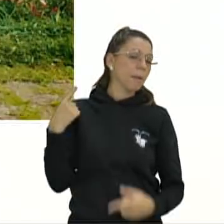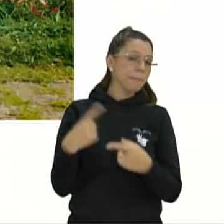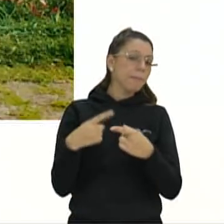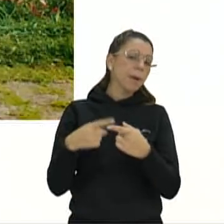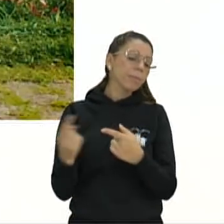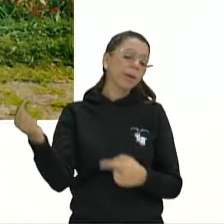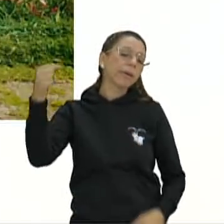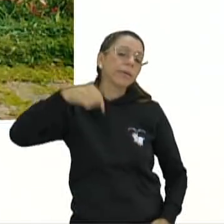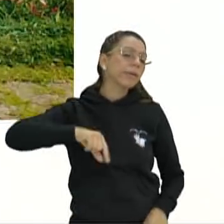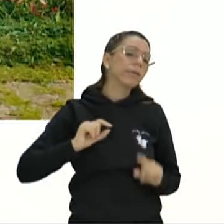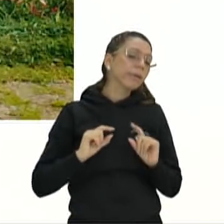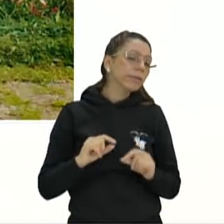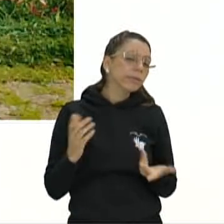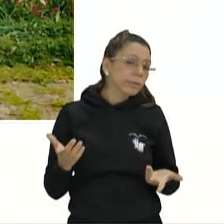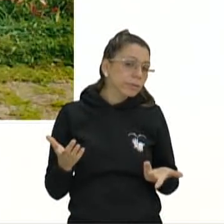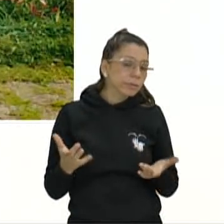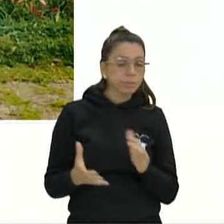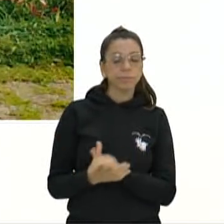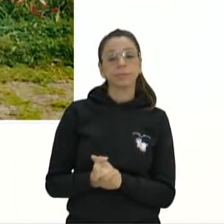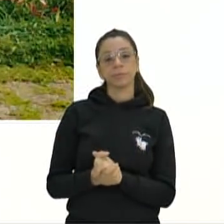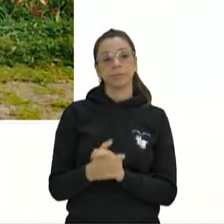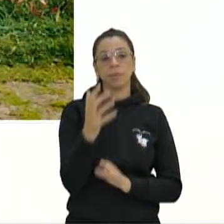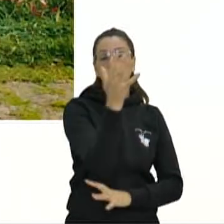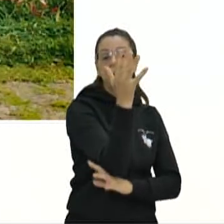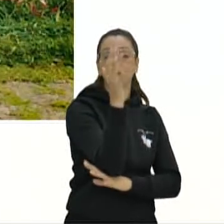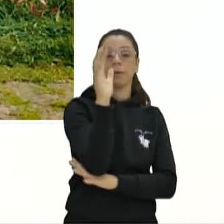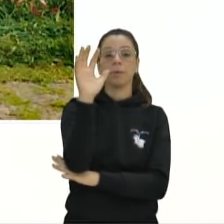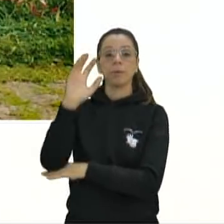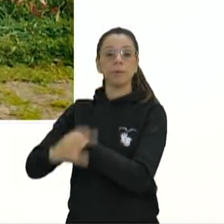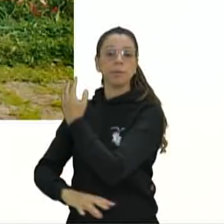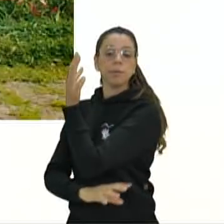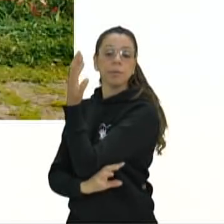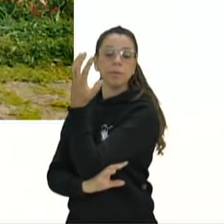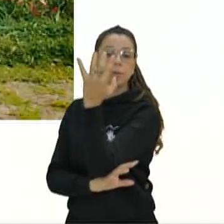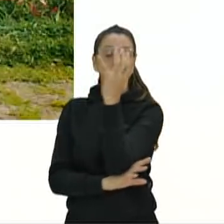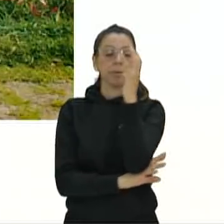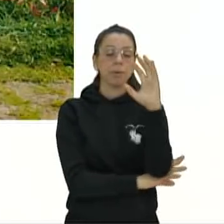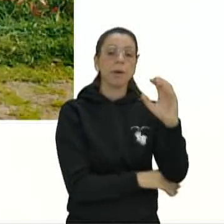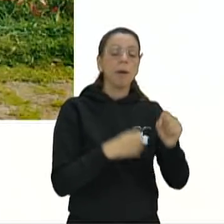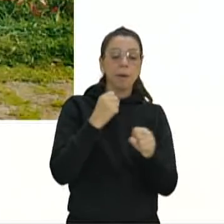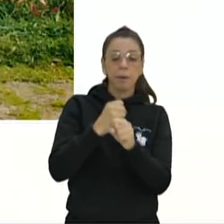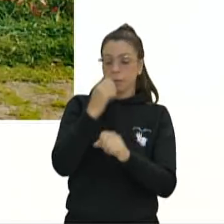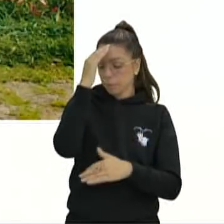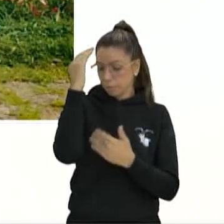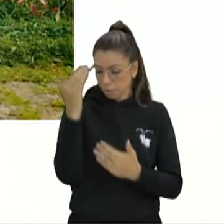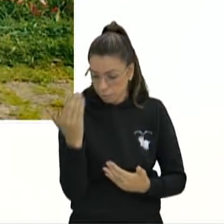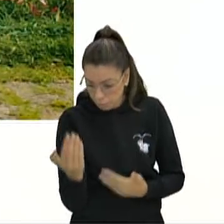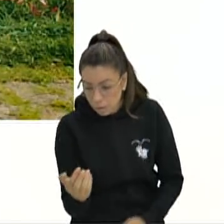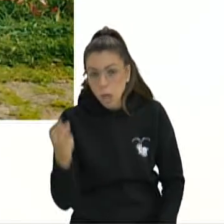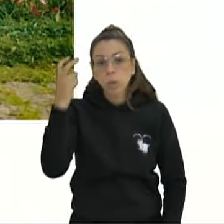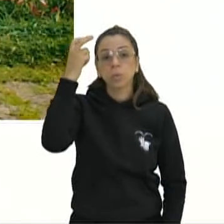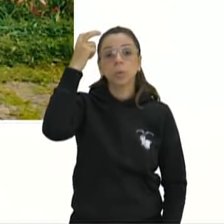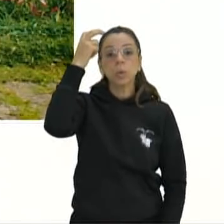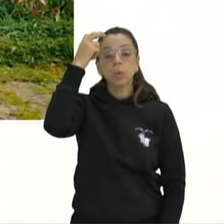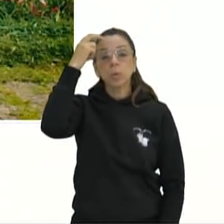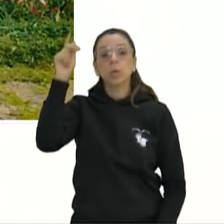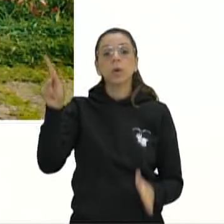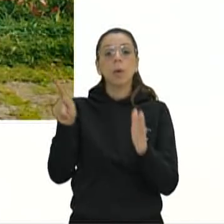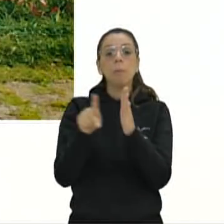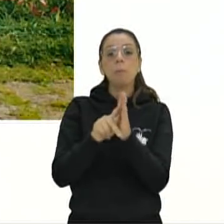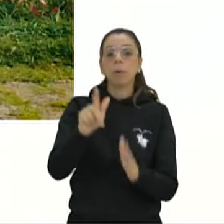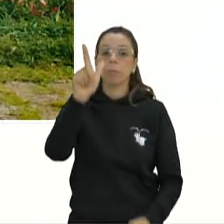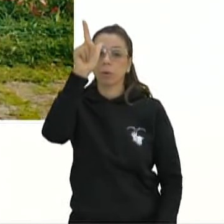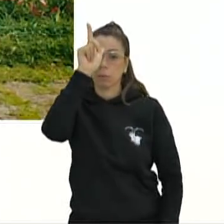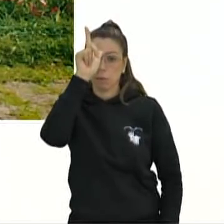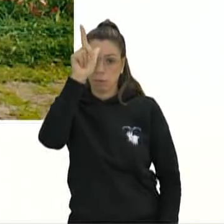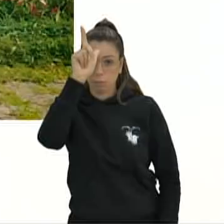no Bosque Alemão? Além desse bosque ter sido construído para homenagear a cultura germânica, né, a cultura